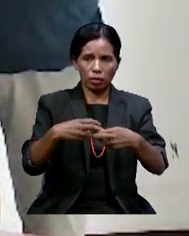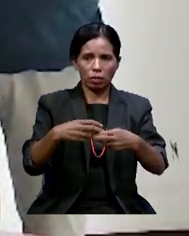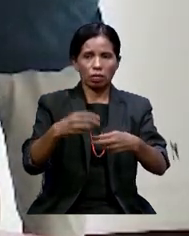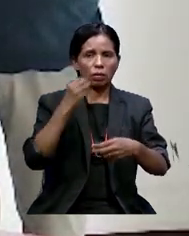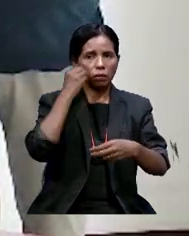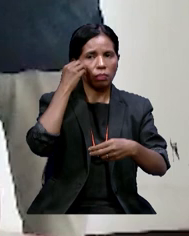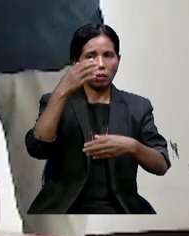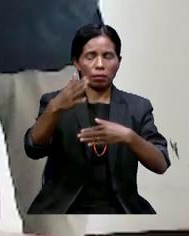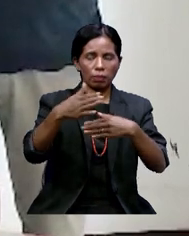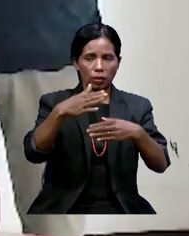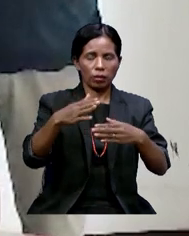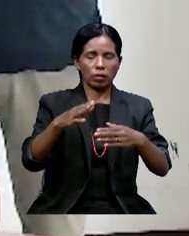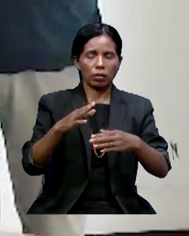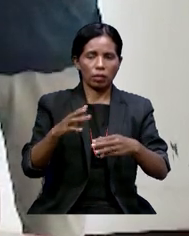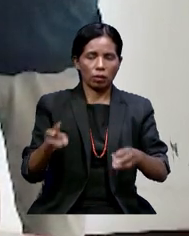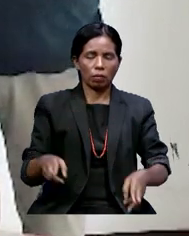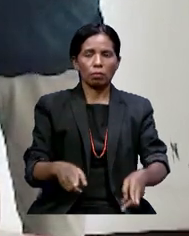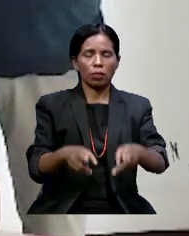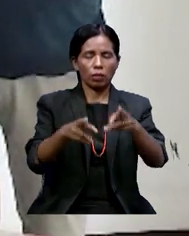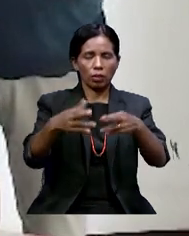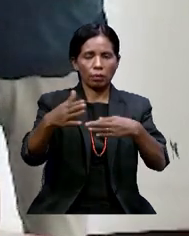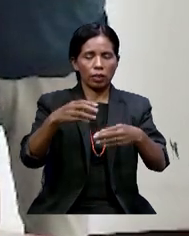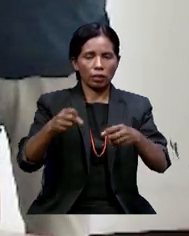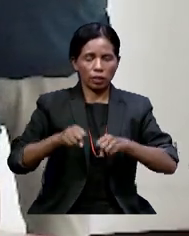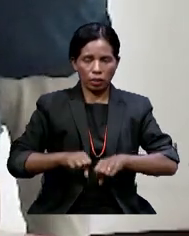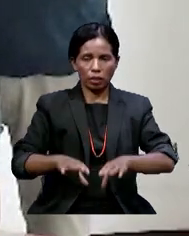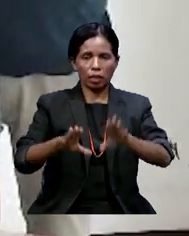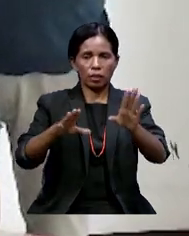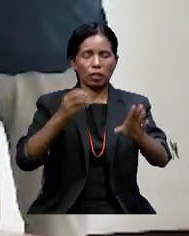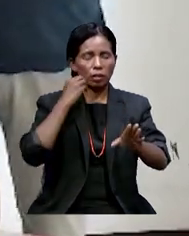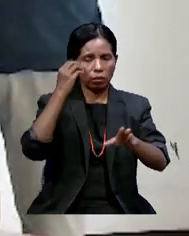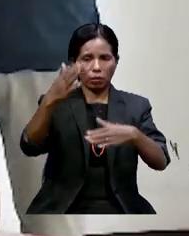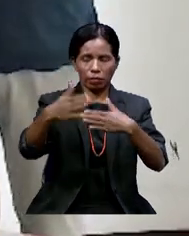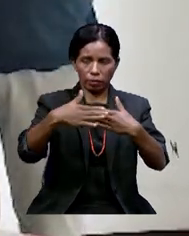basic motanini, hela basic tasi ibu, hela basic